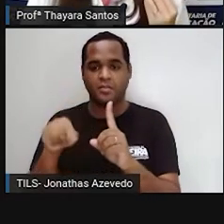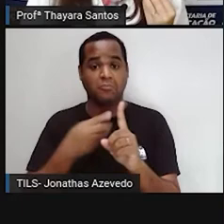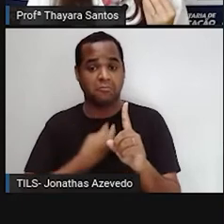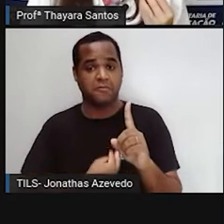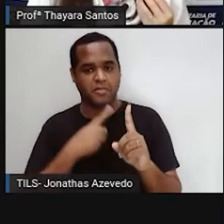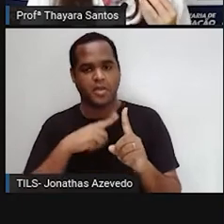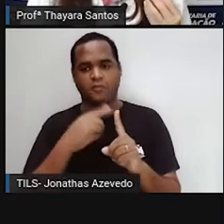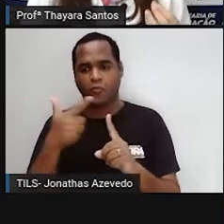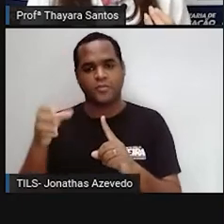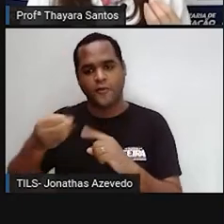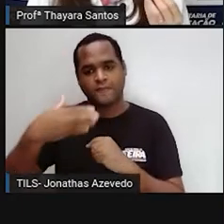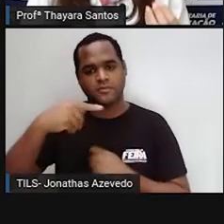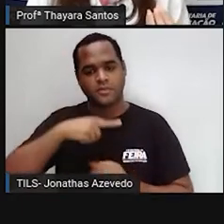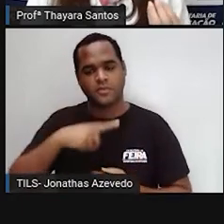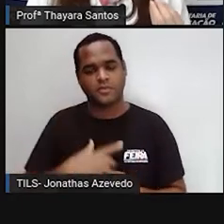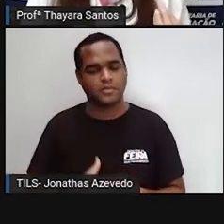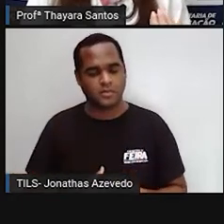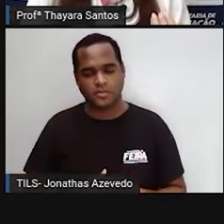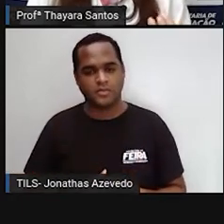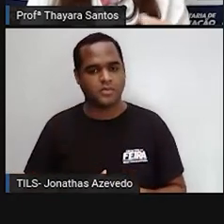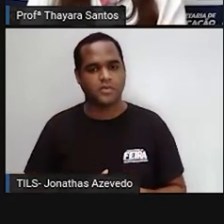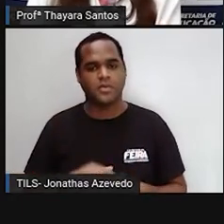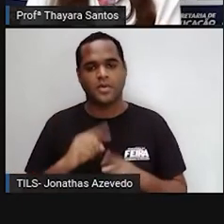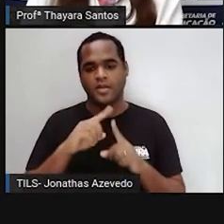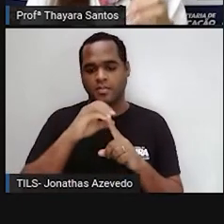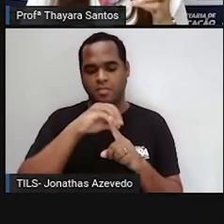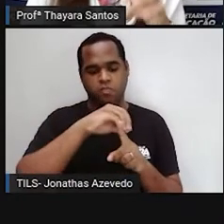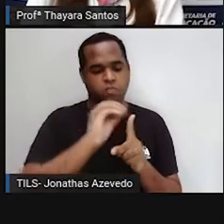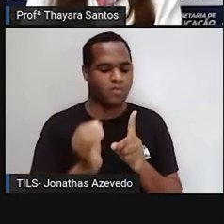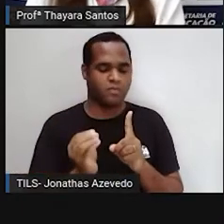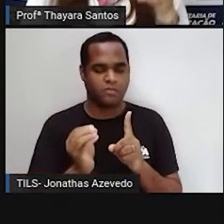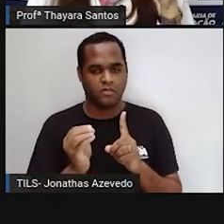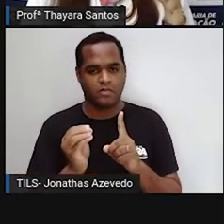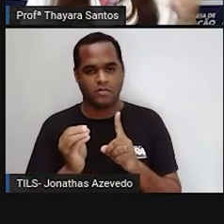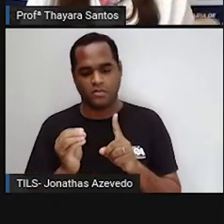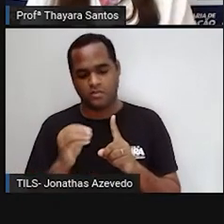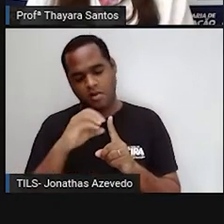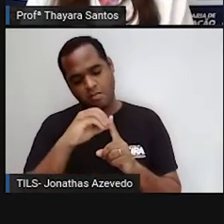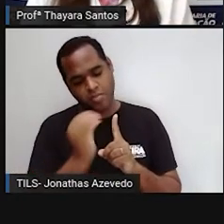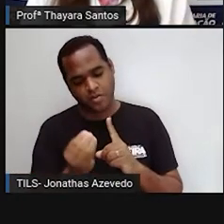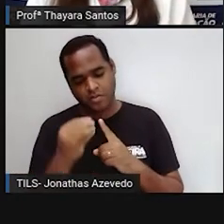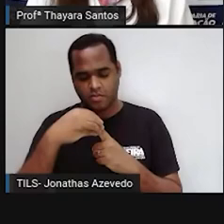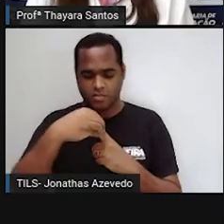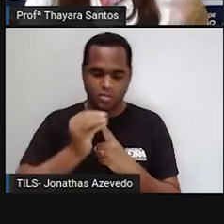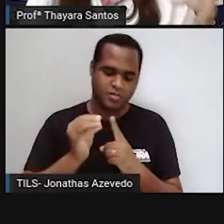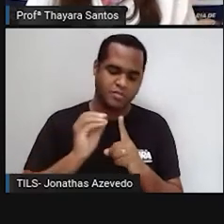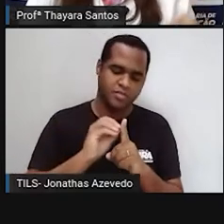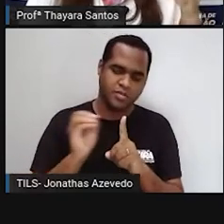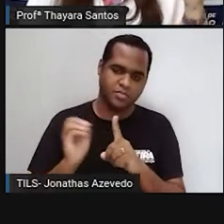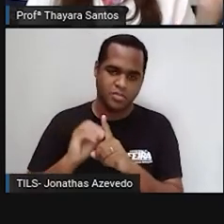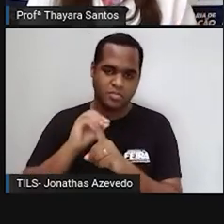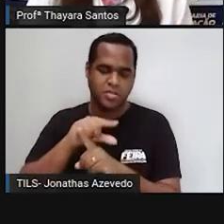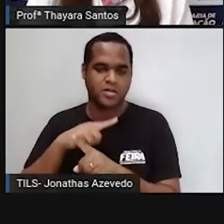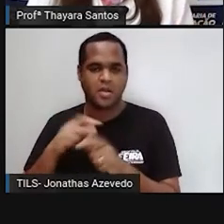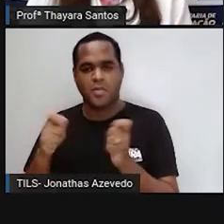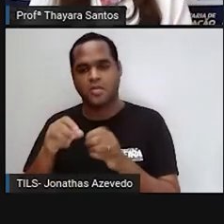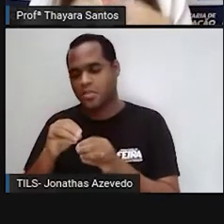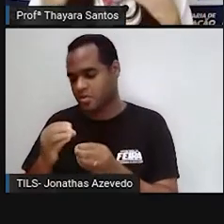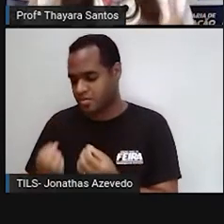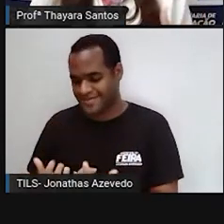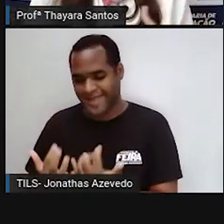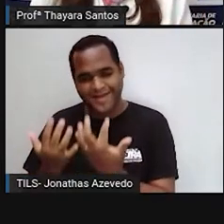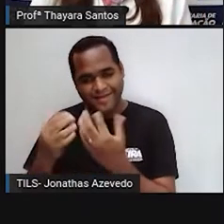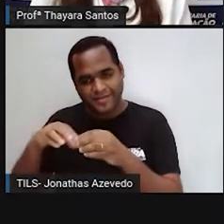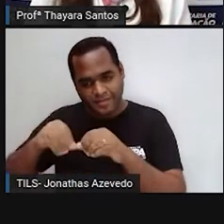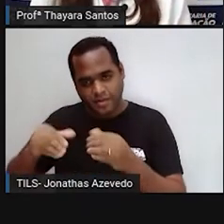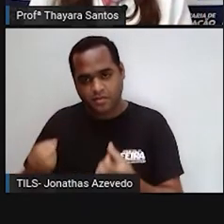sendo gerado. Se a gente tirar, inclusive, aquele propágulo e colocar no substrato, né, colocar na terra, ele